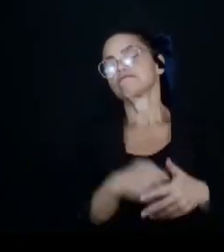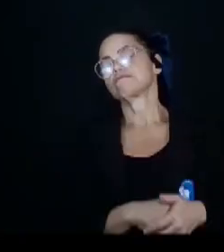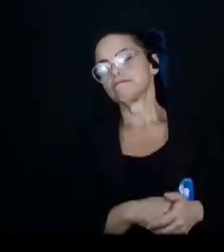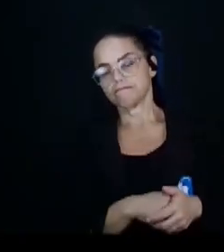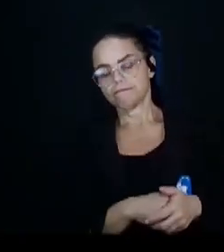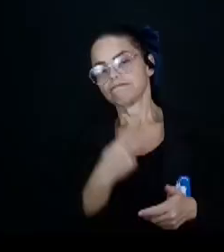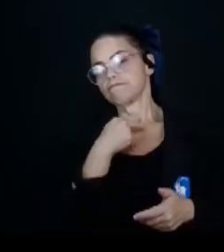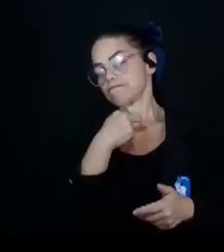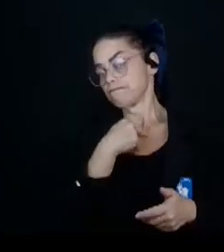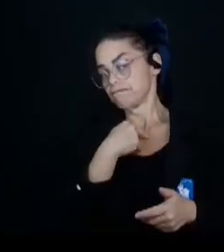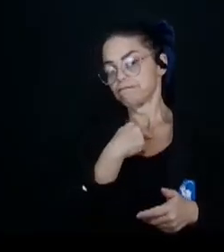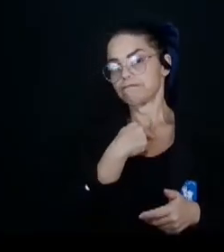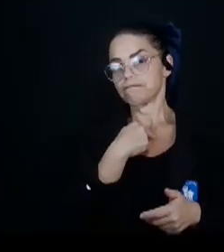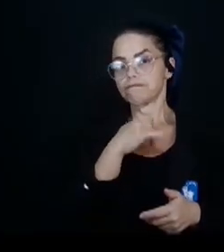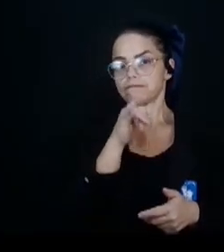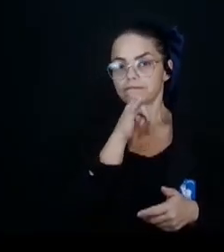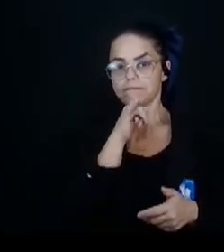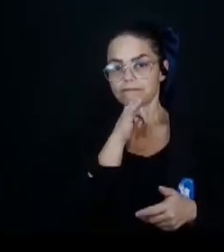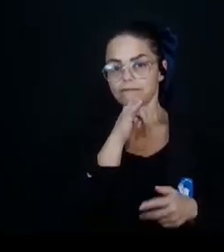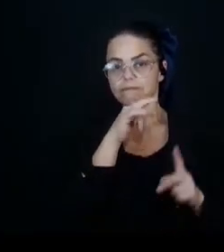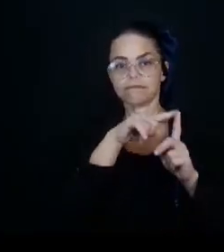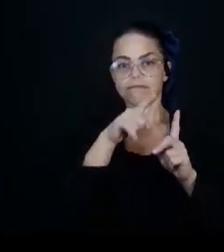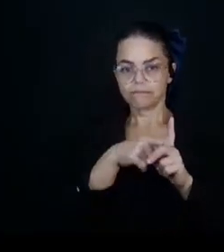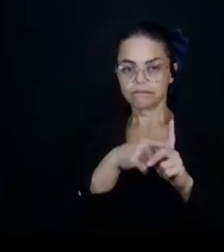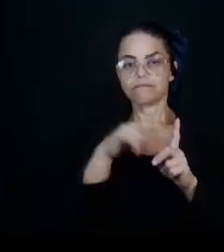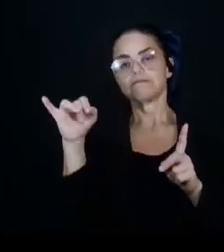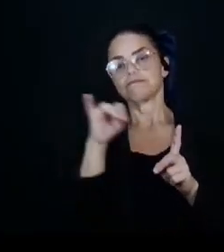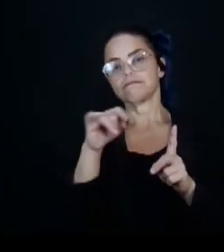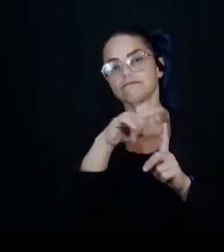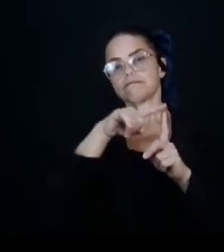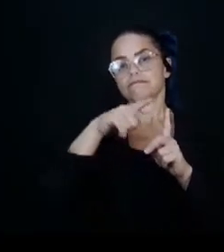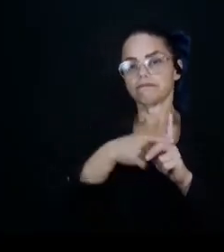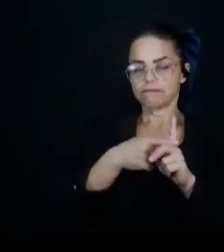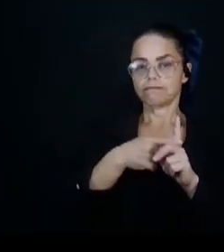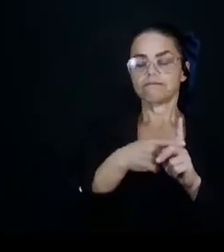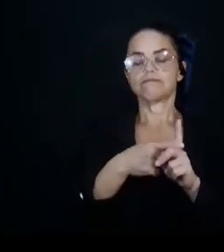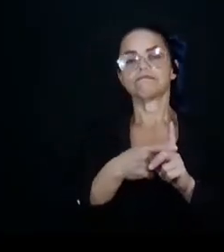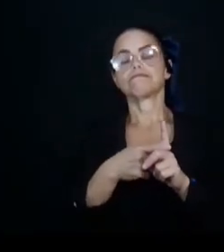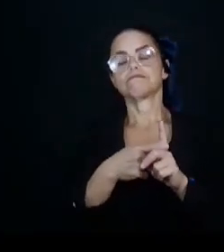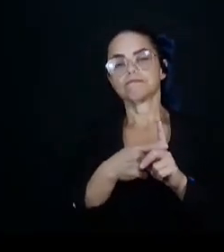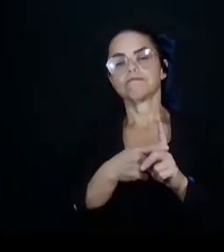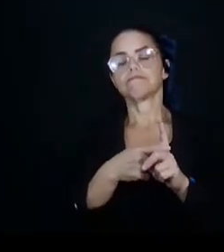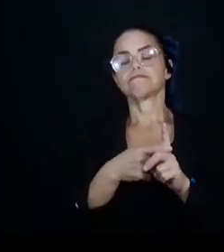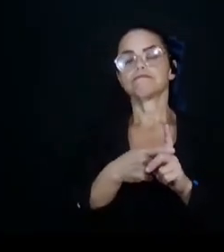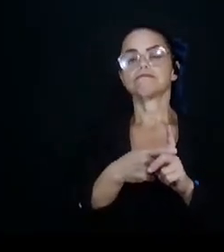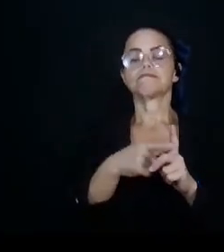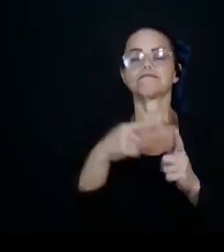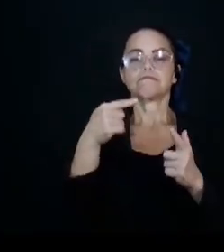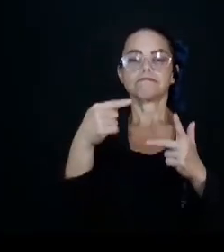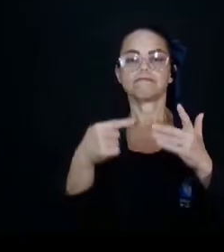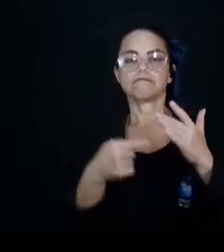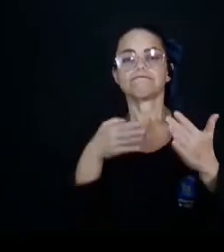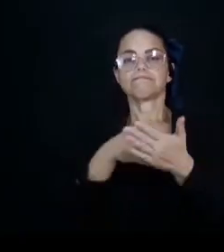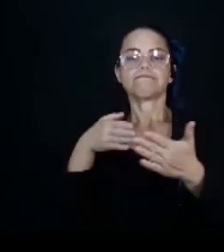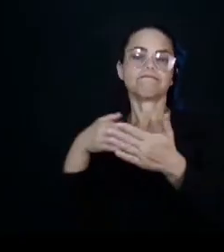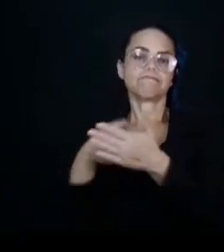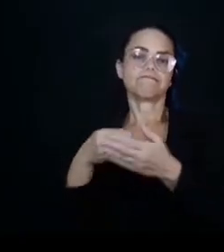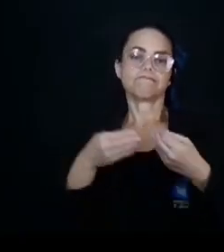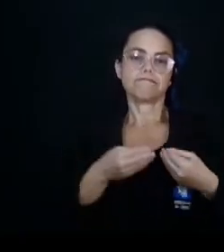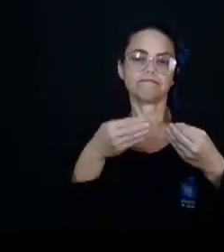por exemplo, está grávida, a irmã está grávida. Então, tem algumas condições que limitam a doação de medula, mesmo